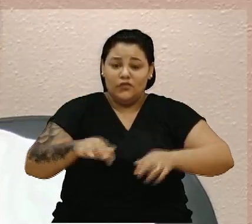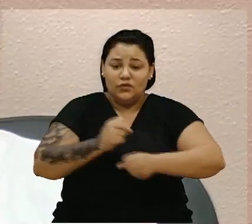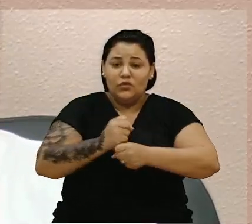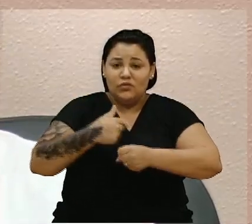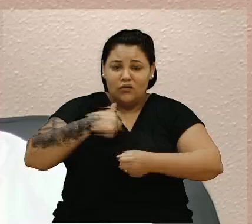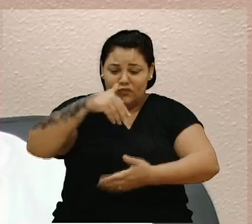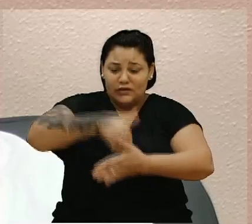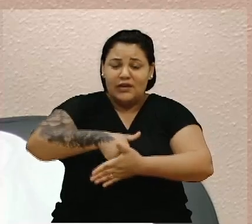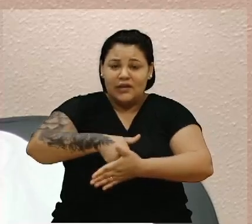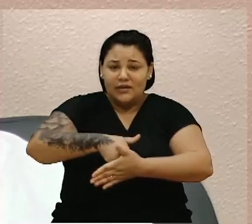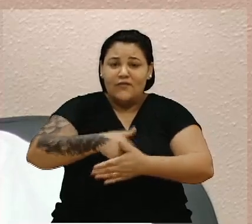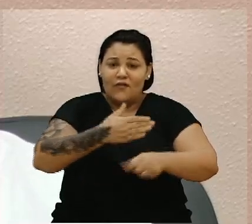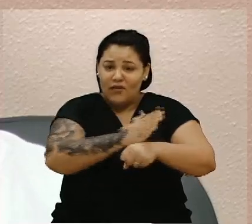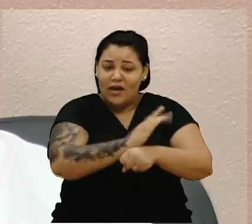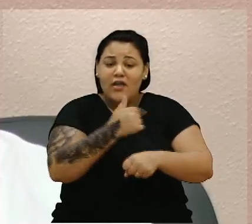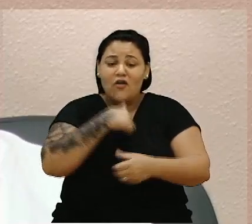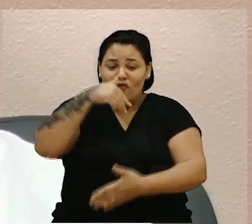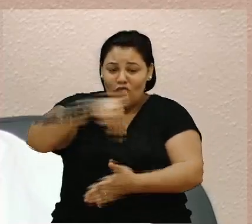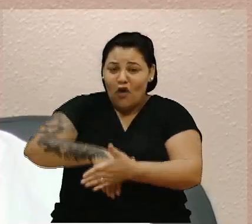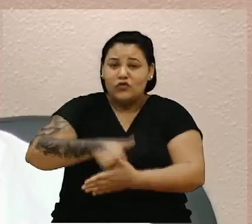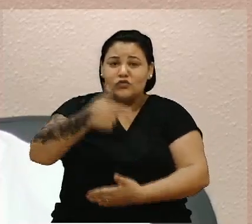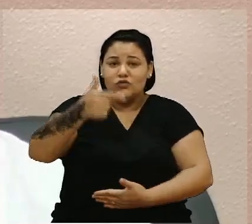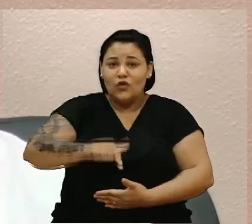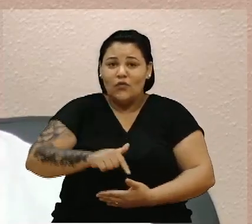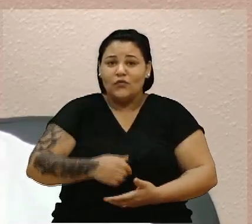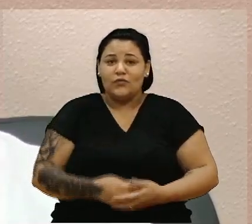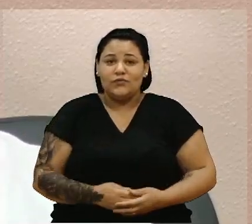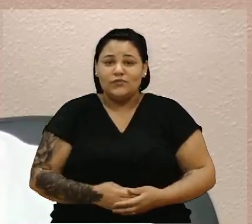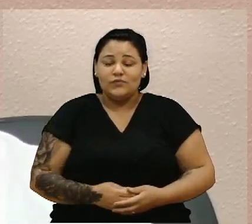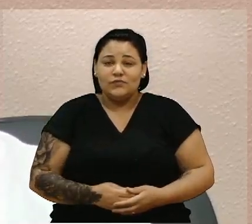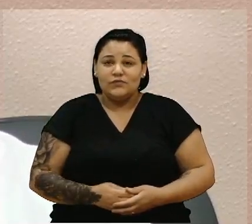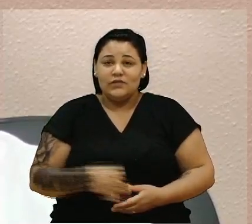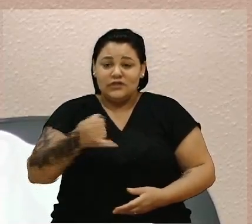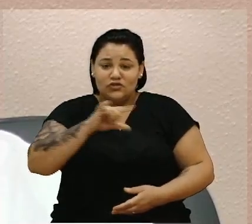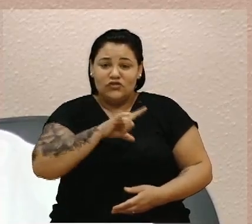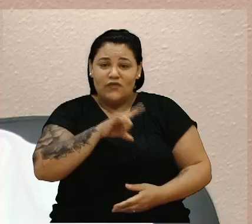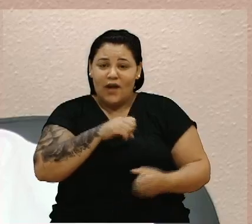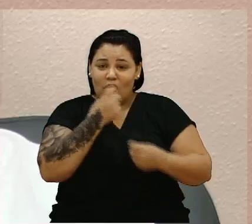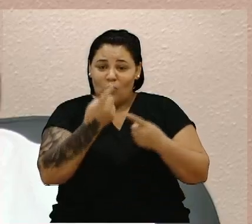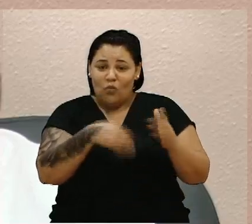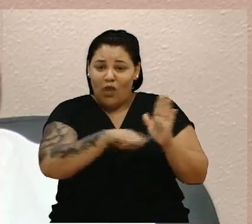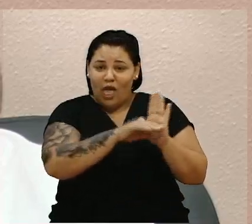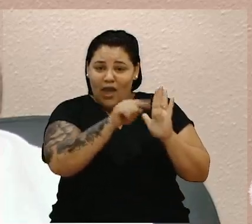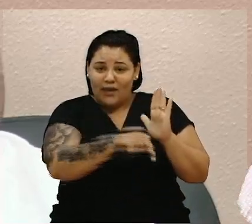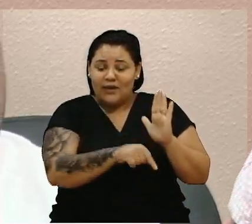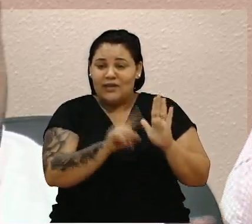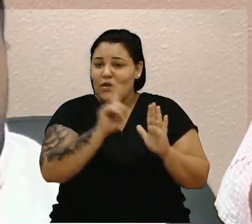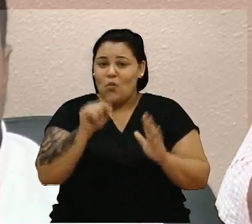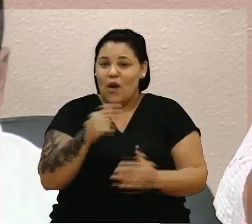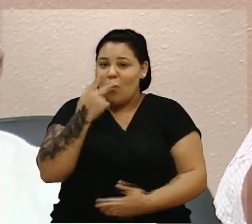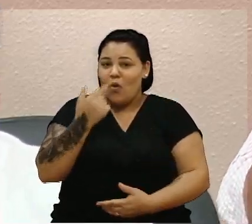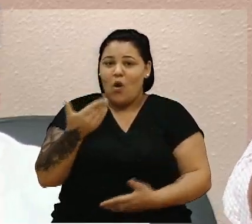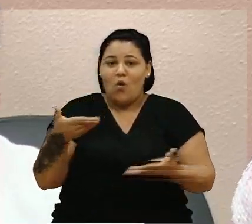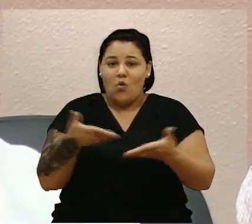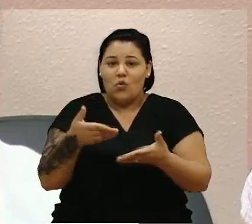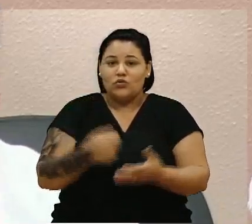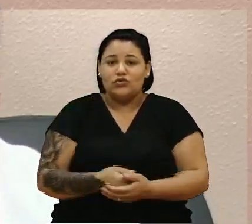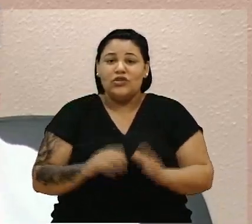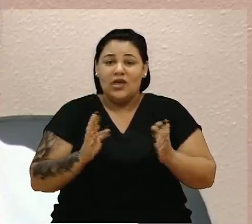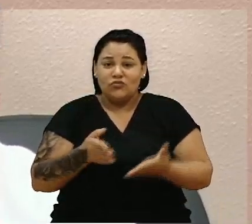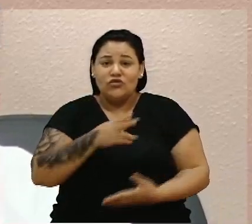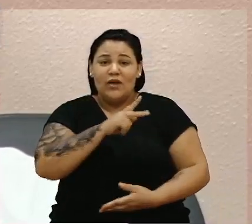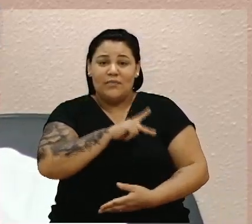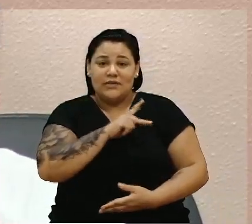favorável. E votarei novamente, se vier algum dia a esta casa. Não é o caso de hoje. Eu fui presidente